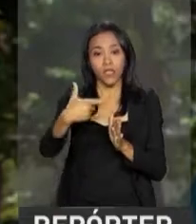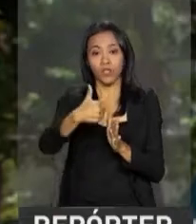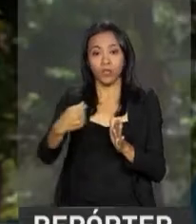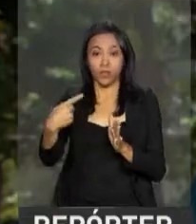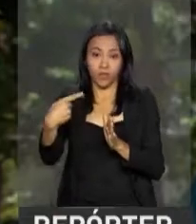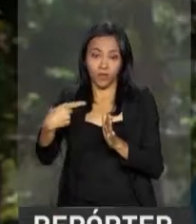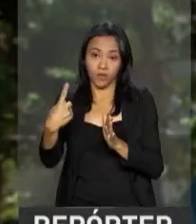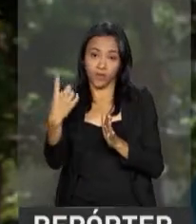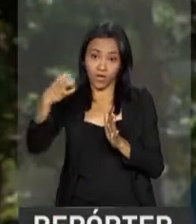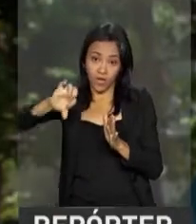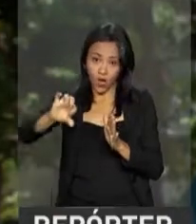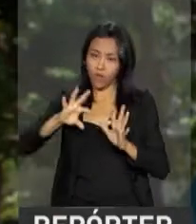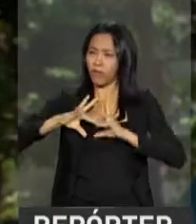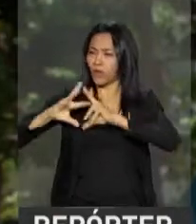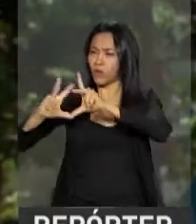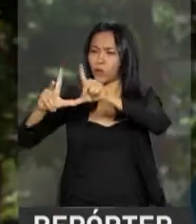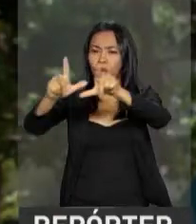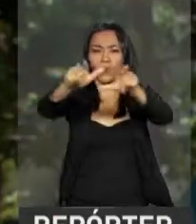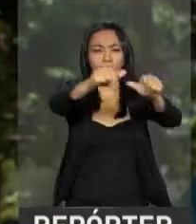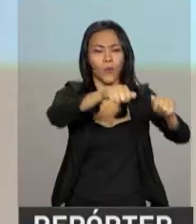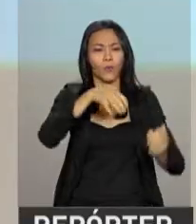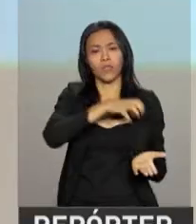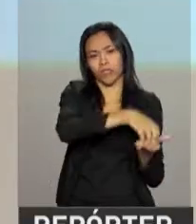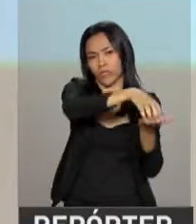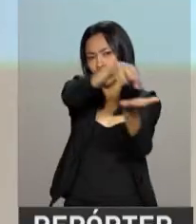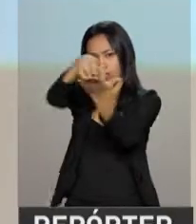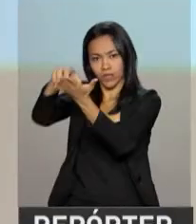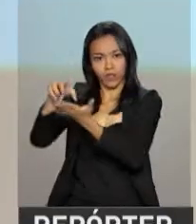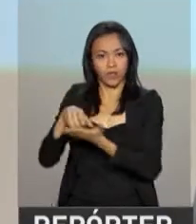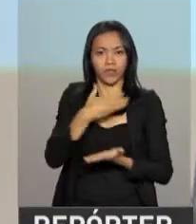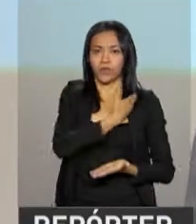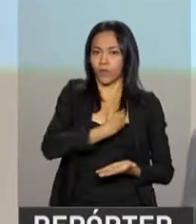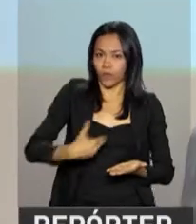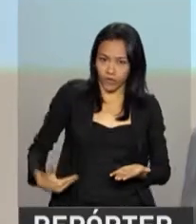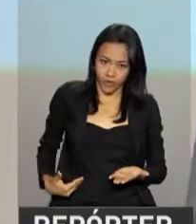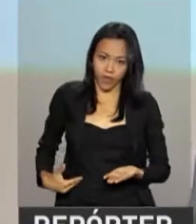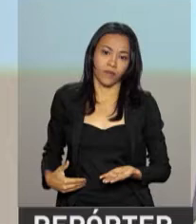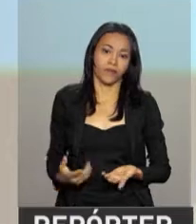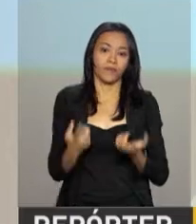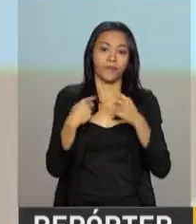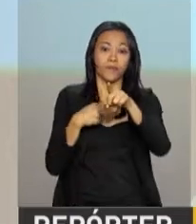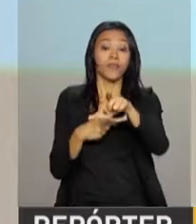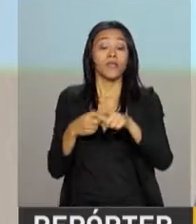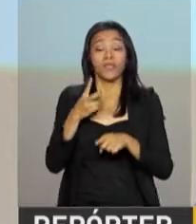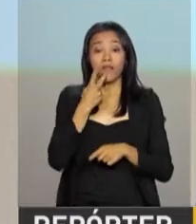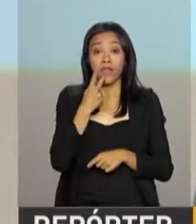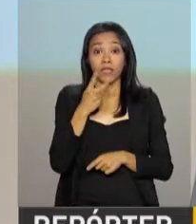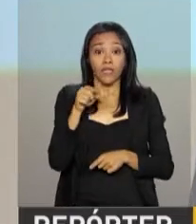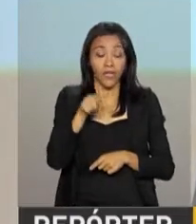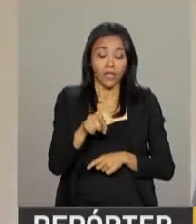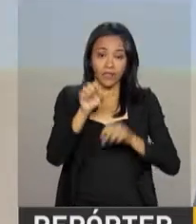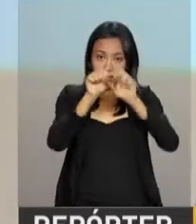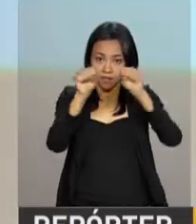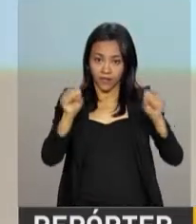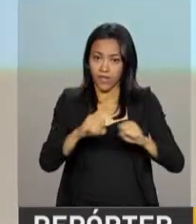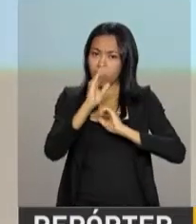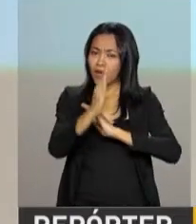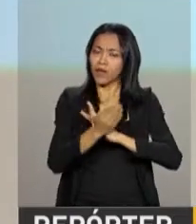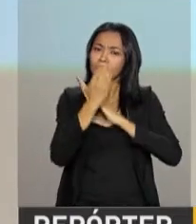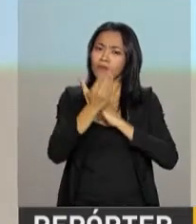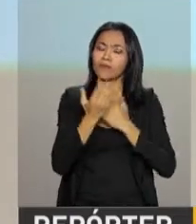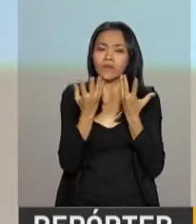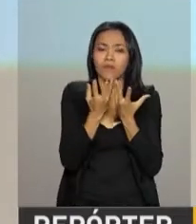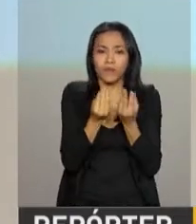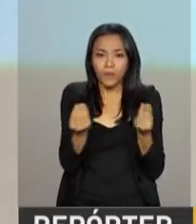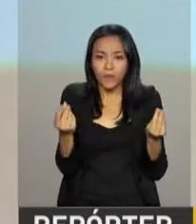para todas as entidades públicas do país e social ele vem trazendo uma gama de benefícios tanto para o trabalhador que passa a ter a informação